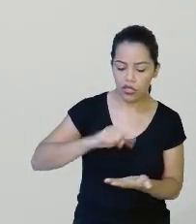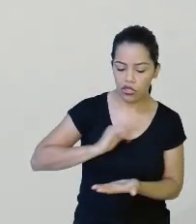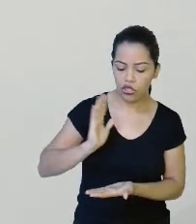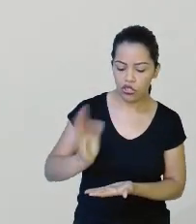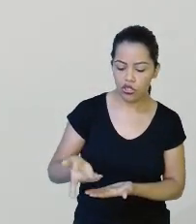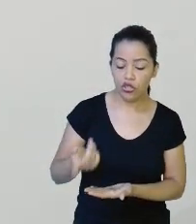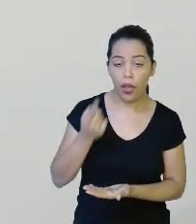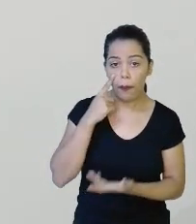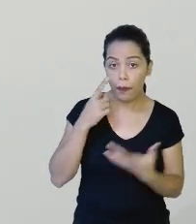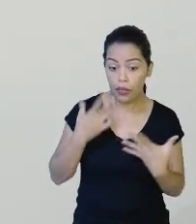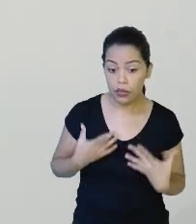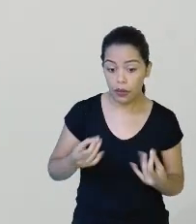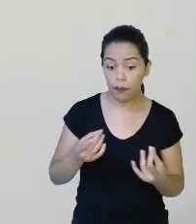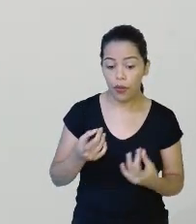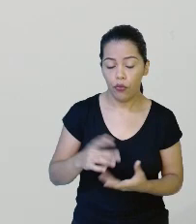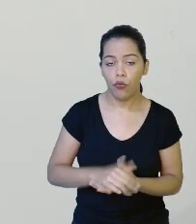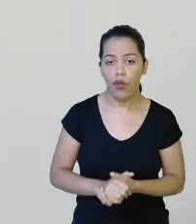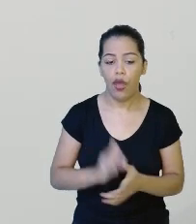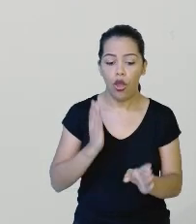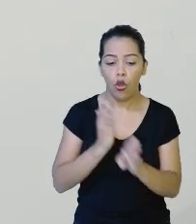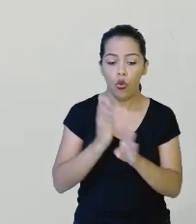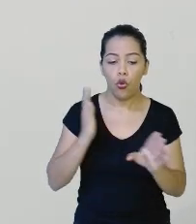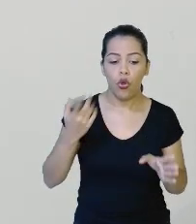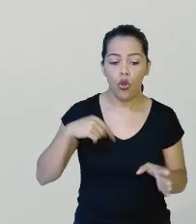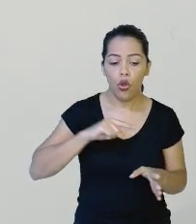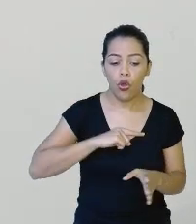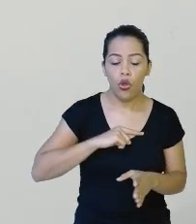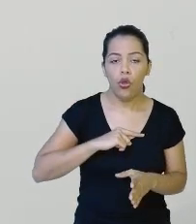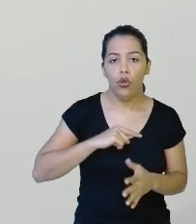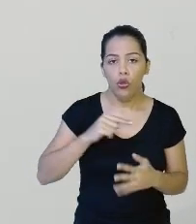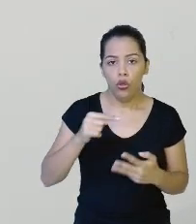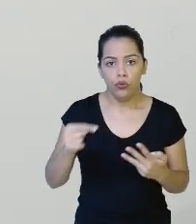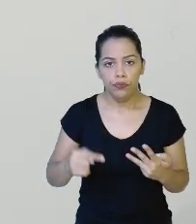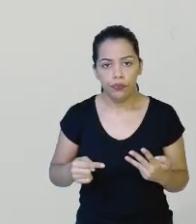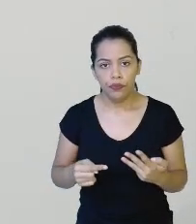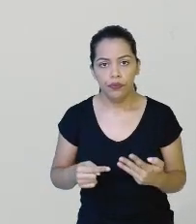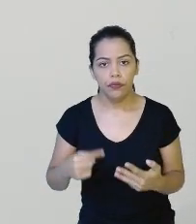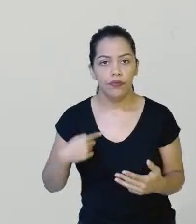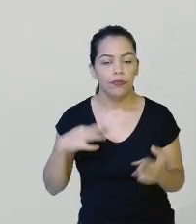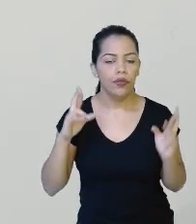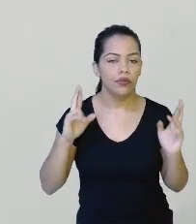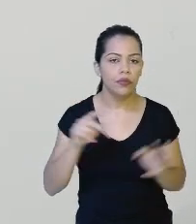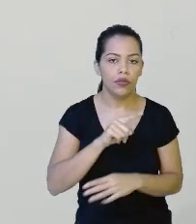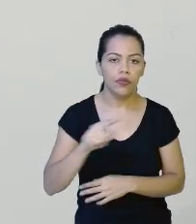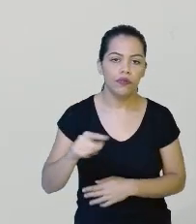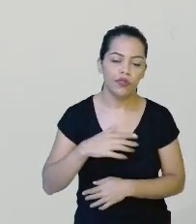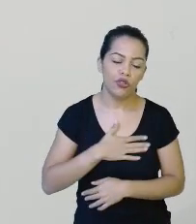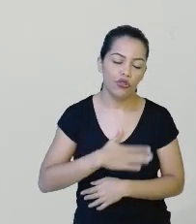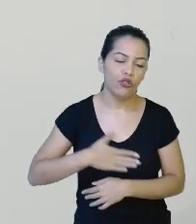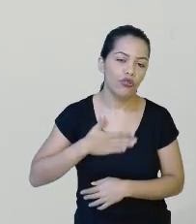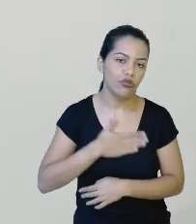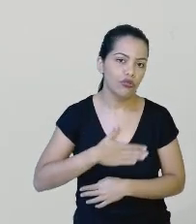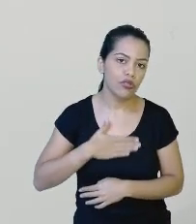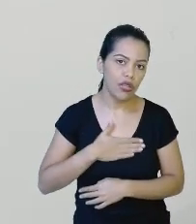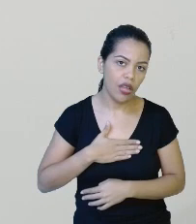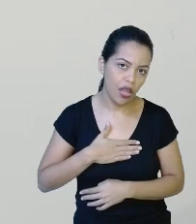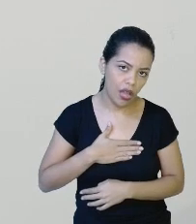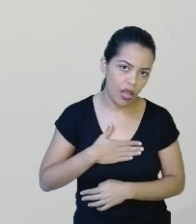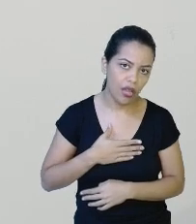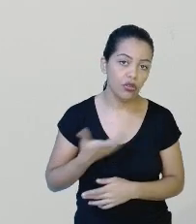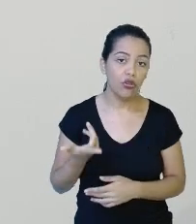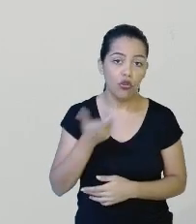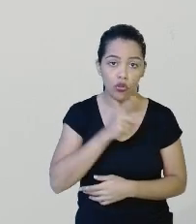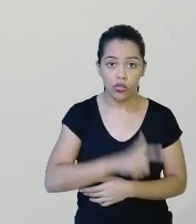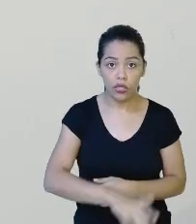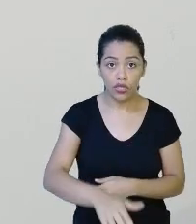já identificou as nossas questões, eu espero que vocês tenham gostado, que vocês tenham